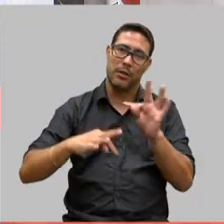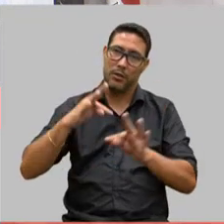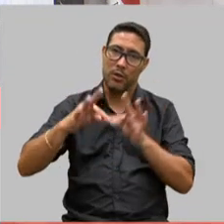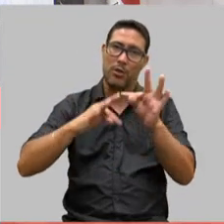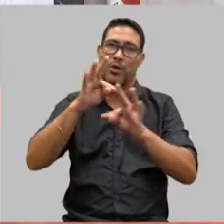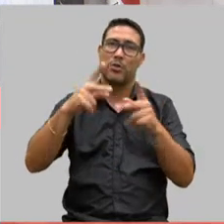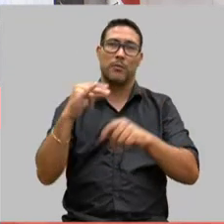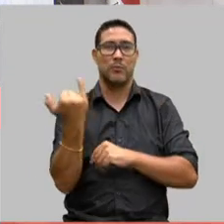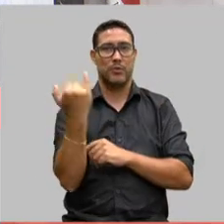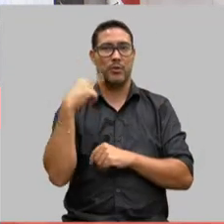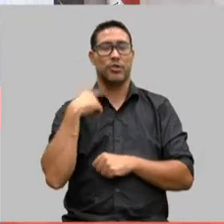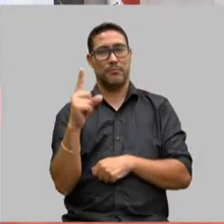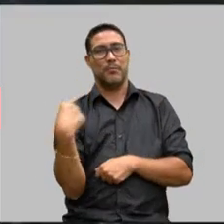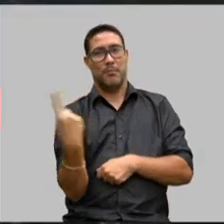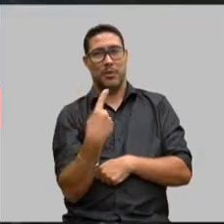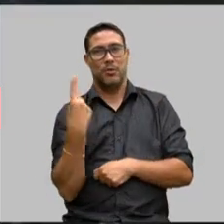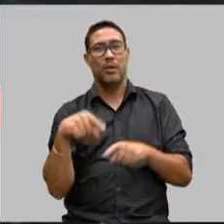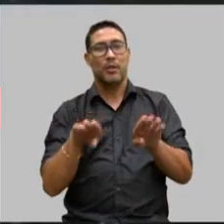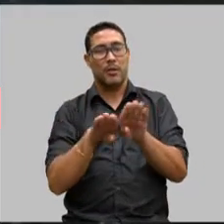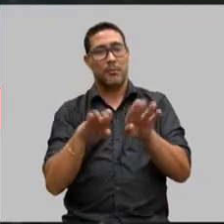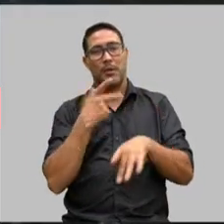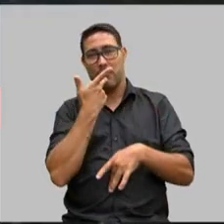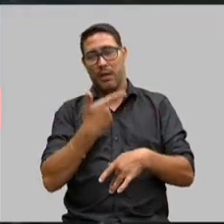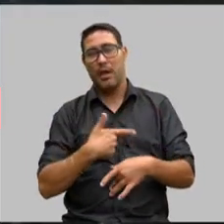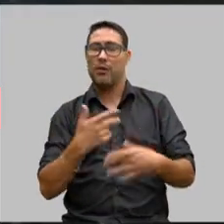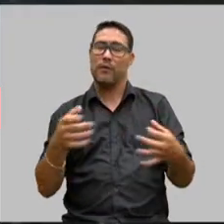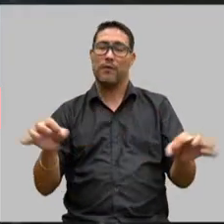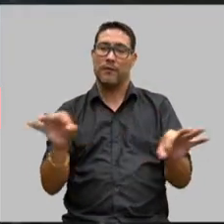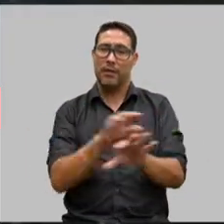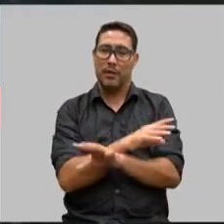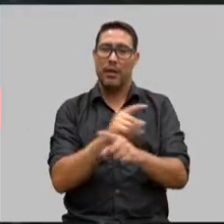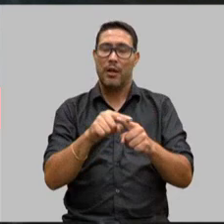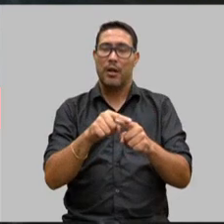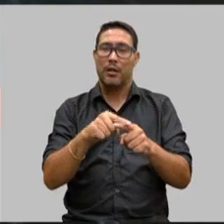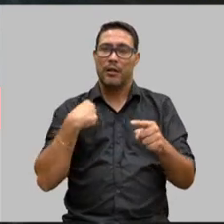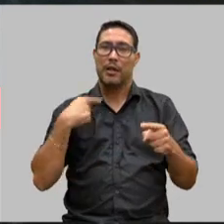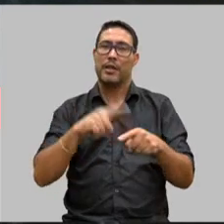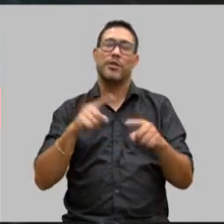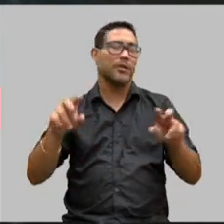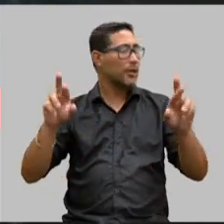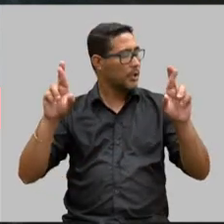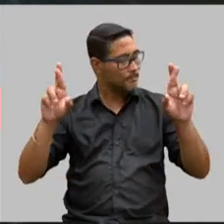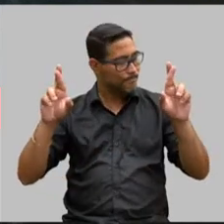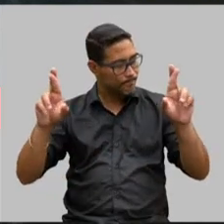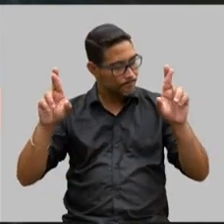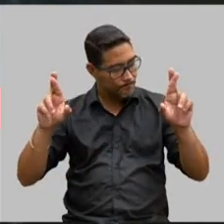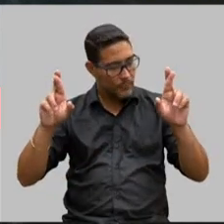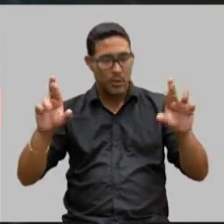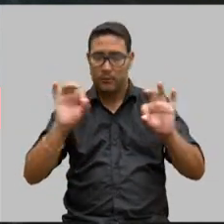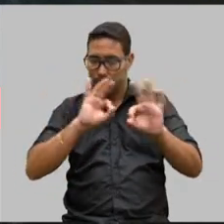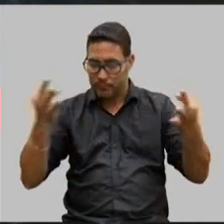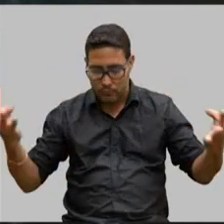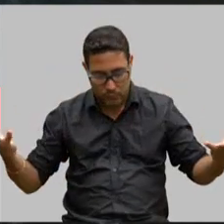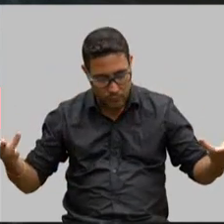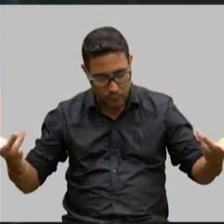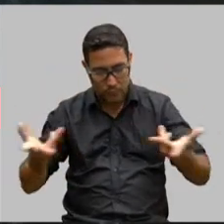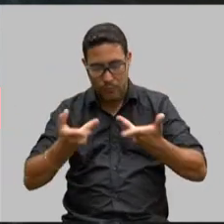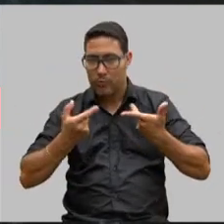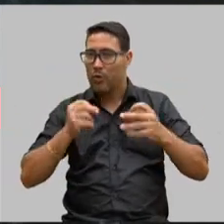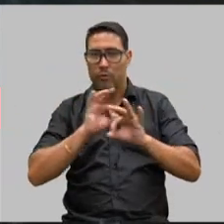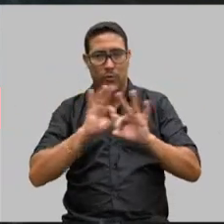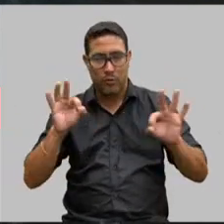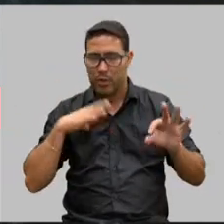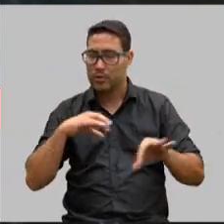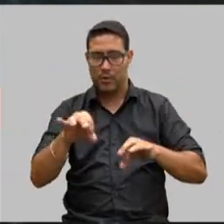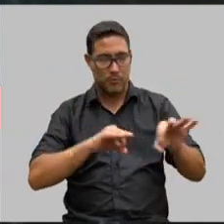gente. E quero finalizar desejando que nós tenhamos um excelente processo de construções